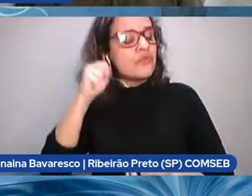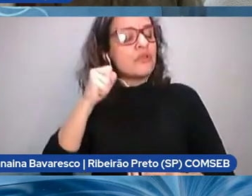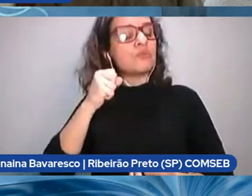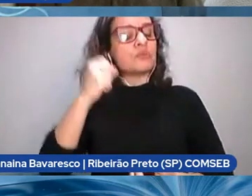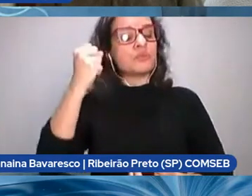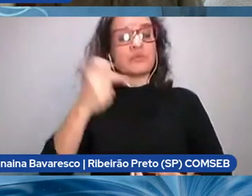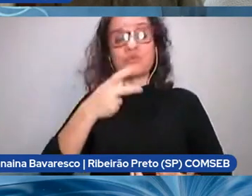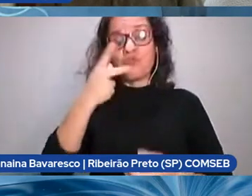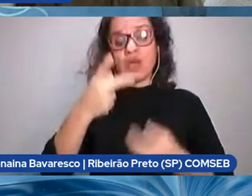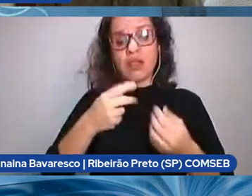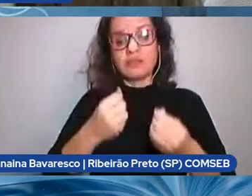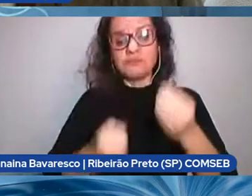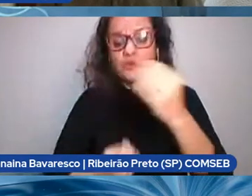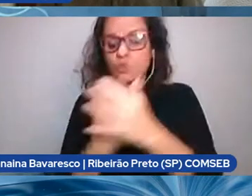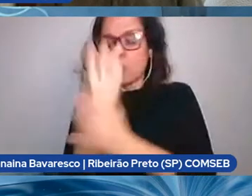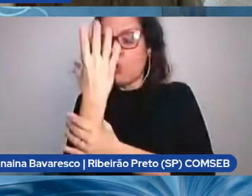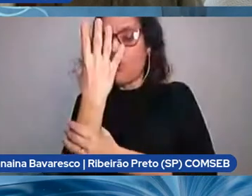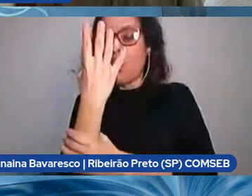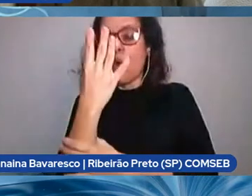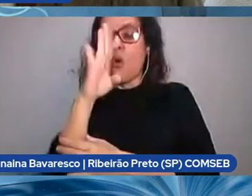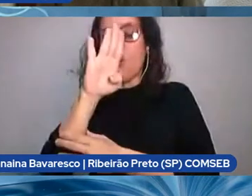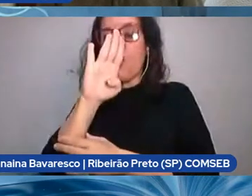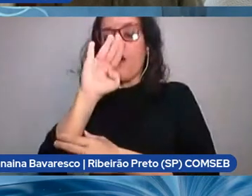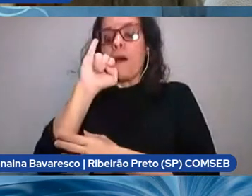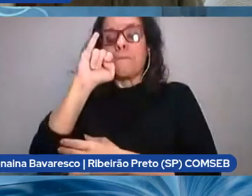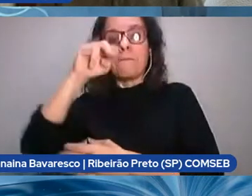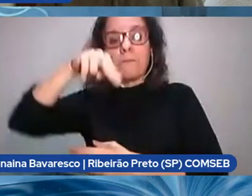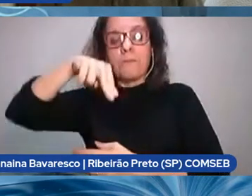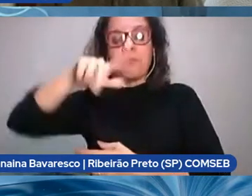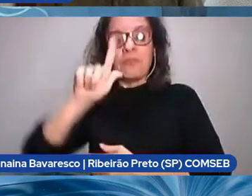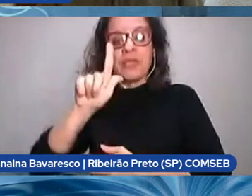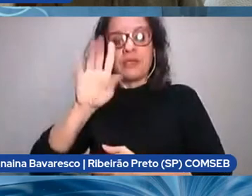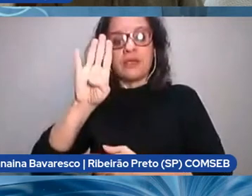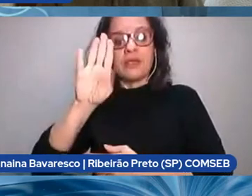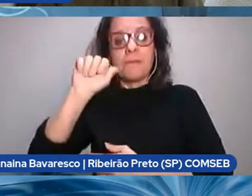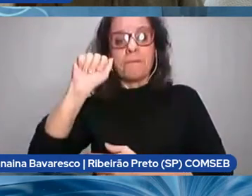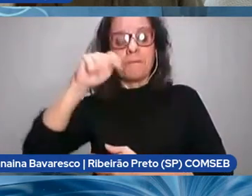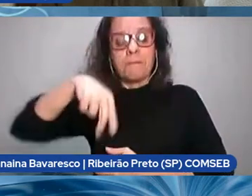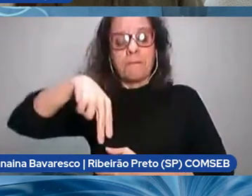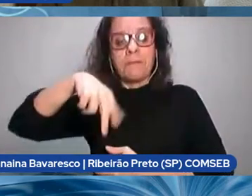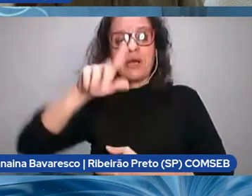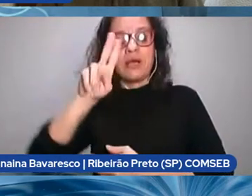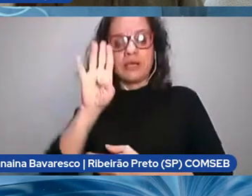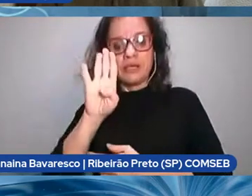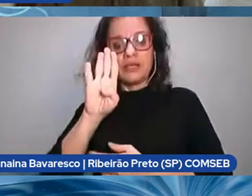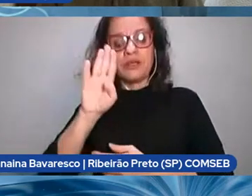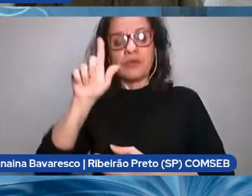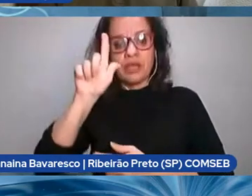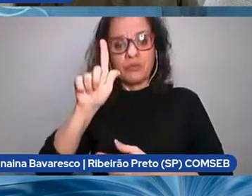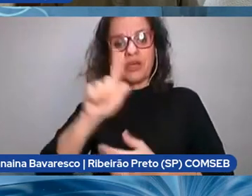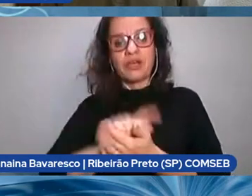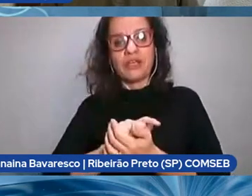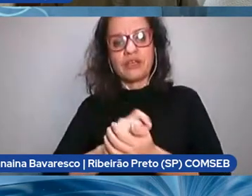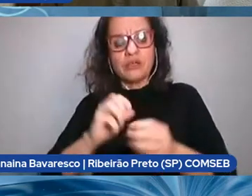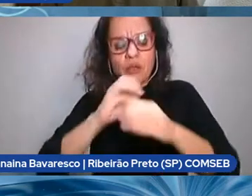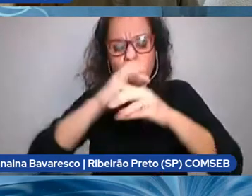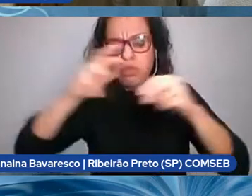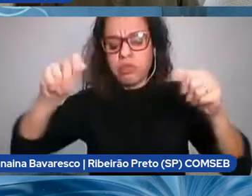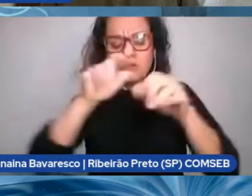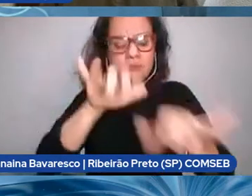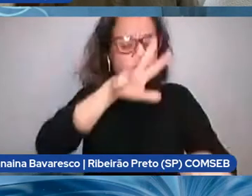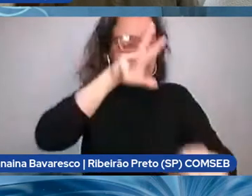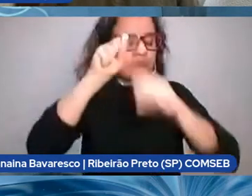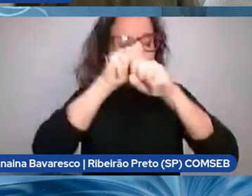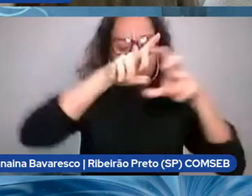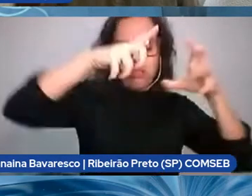no princípio, no Big Bang, houve uma explosão e a poeira cósmica, esses gases se espalharam num